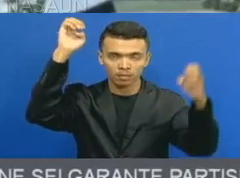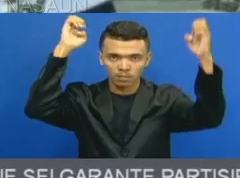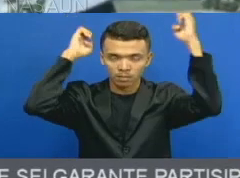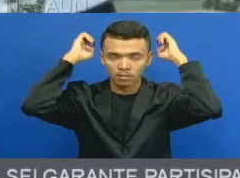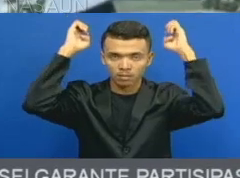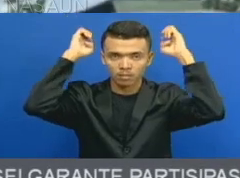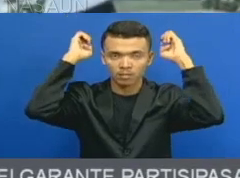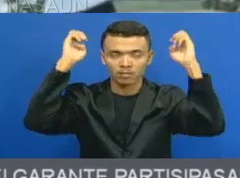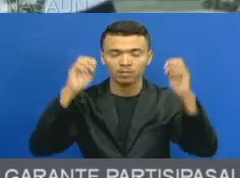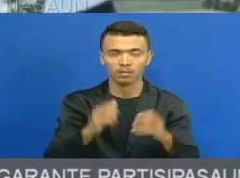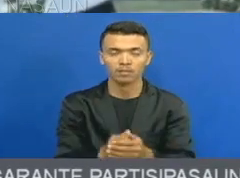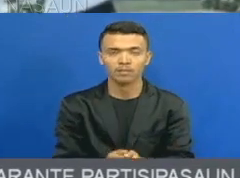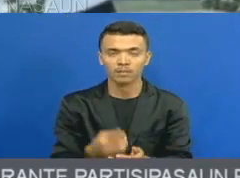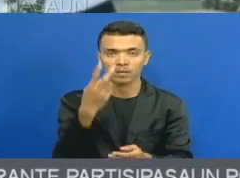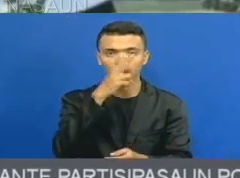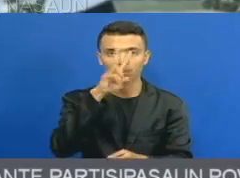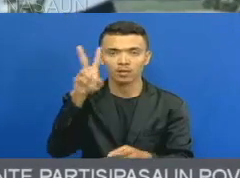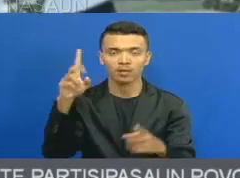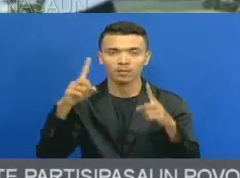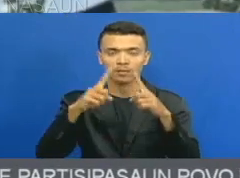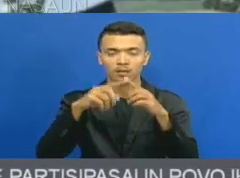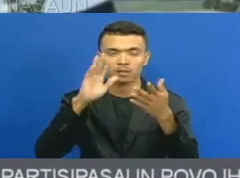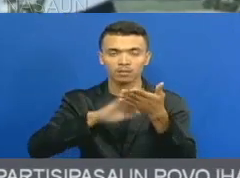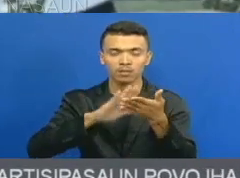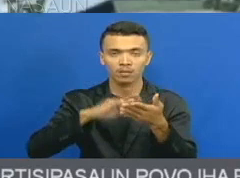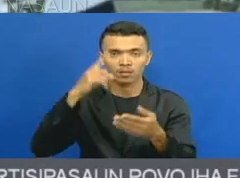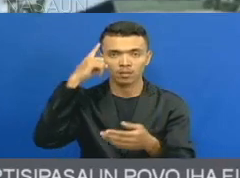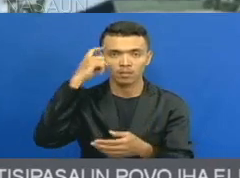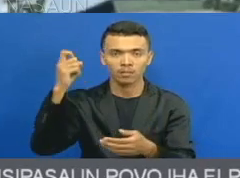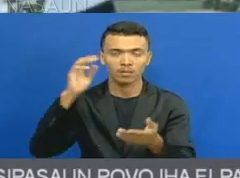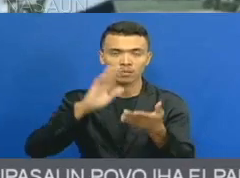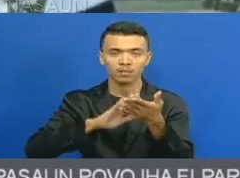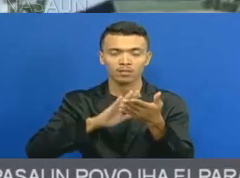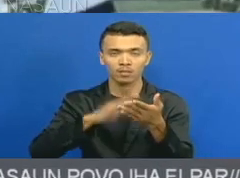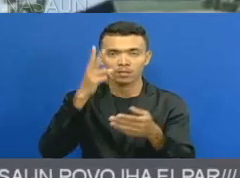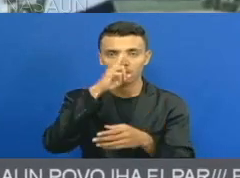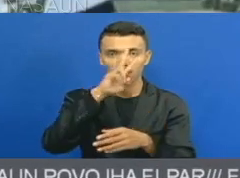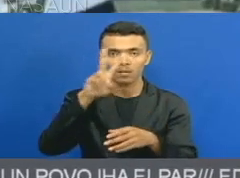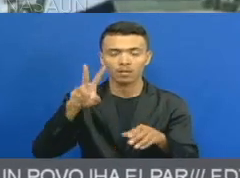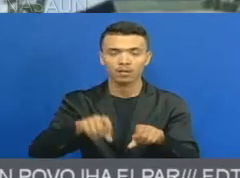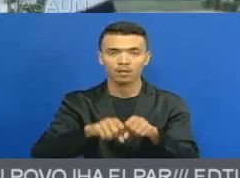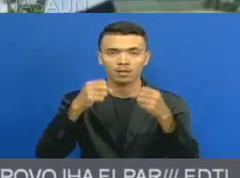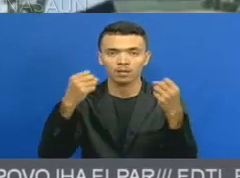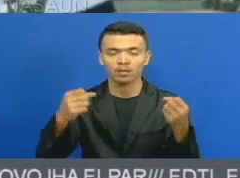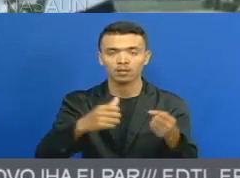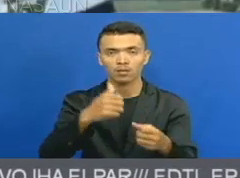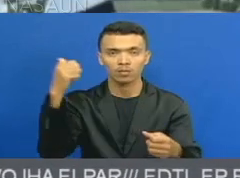educação atu tauma tamba escola repere tamba escola repere tamba itare grave kira se ulu kia tana foi a